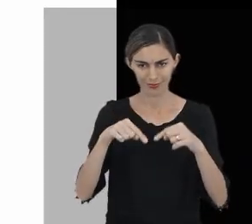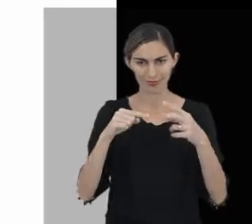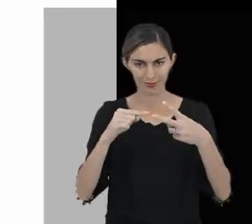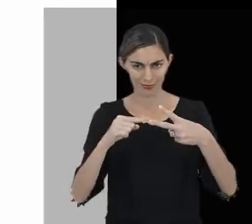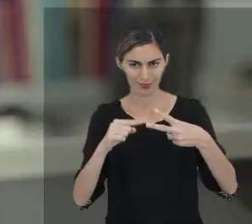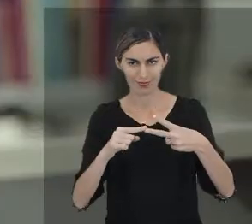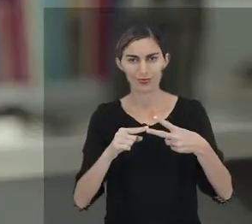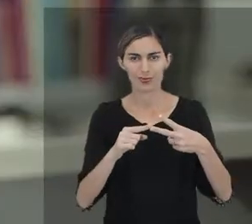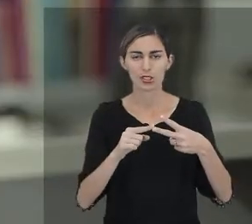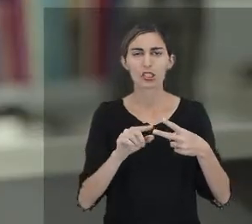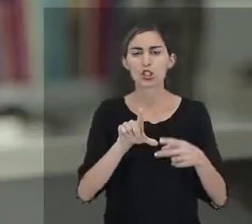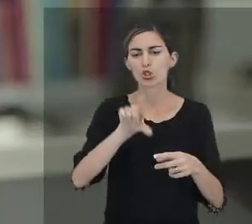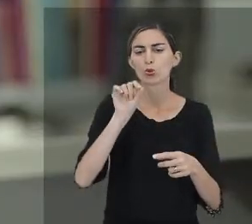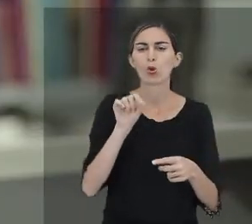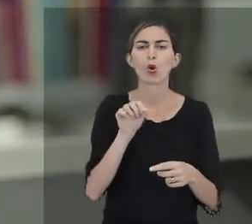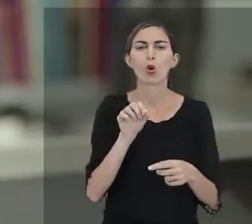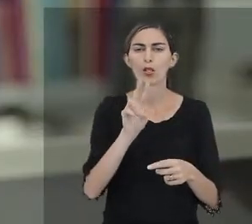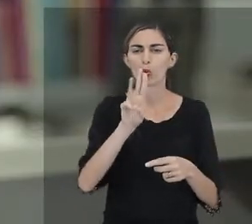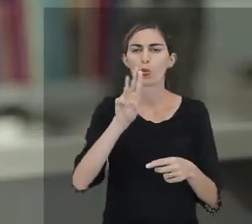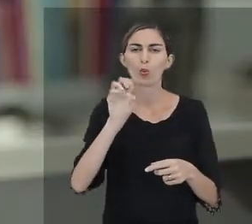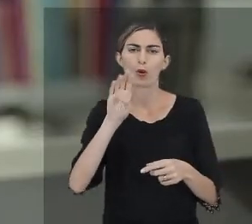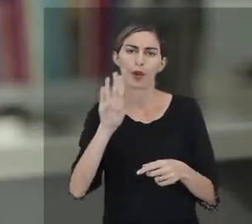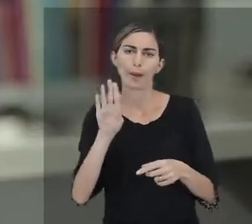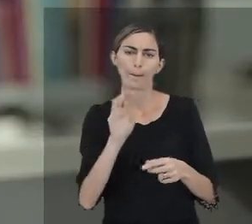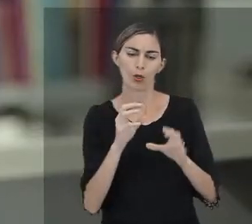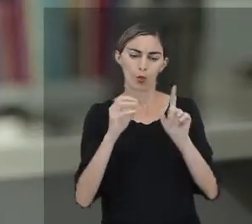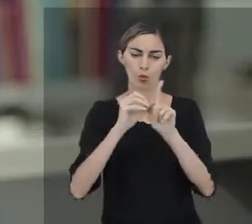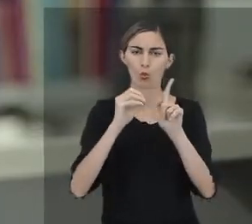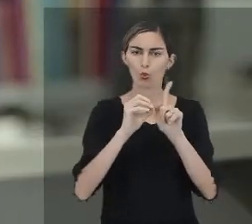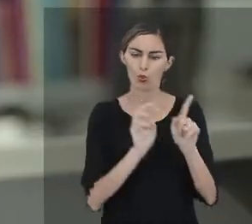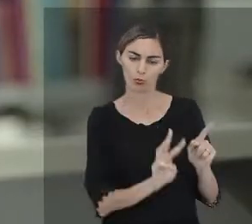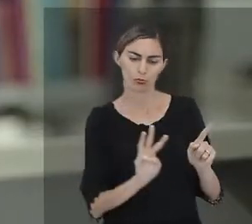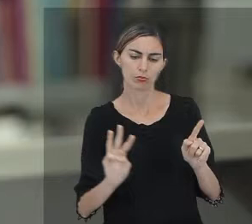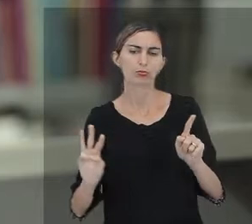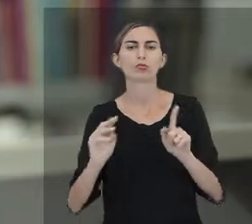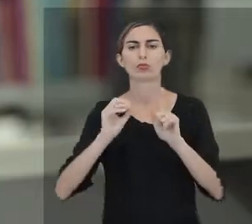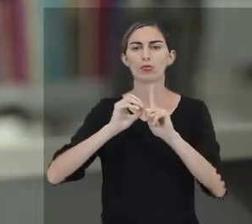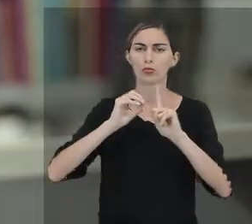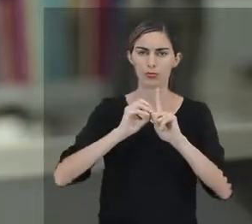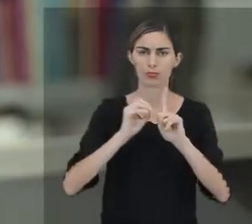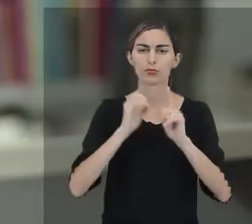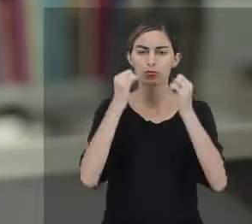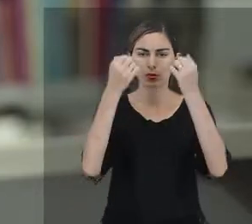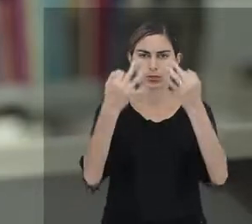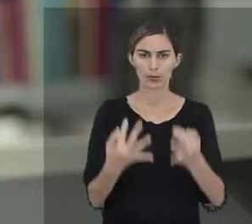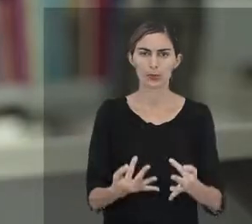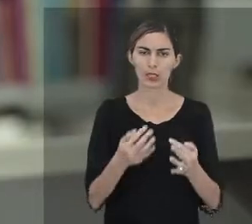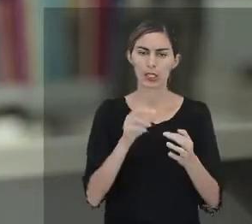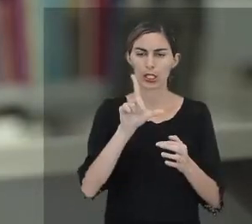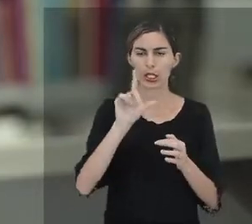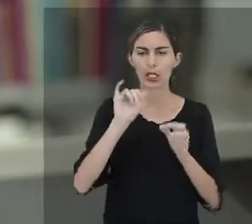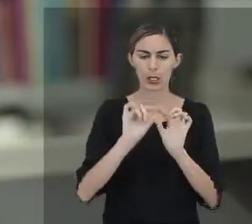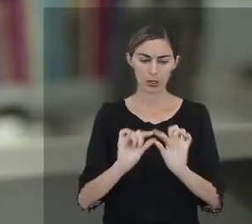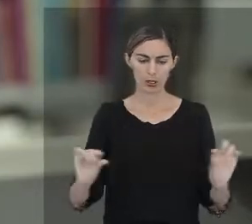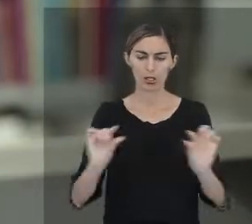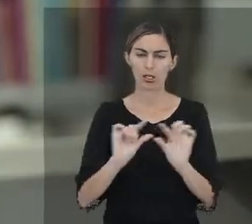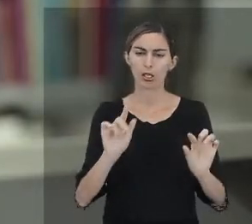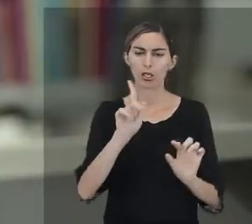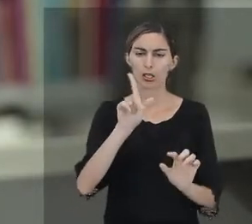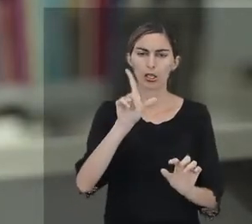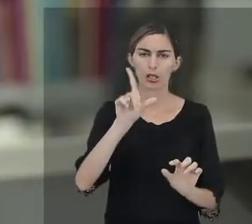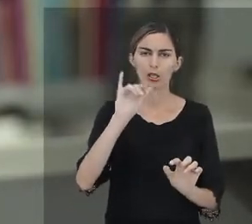define um endereço web, no caso o endereço da Google, e a gente diz que é um link web. Então a gente preenche